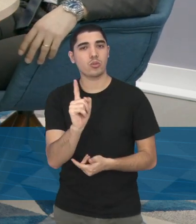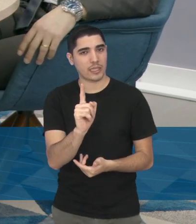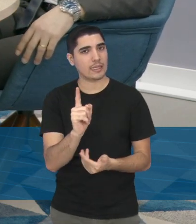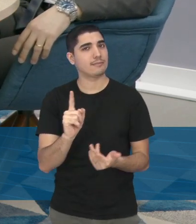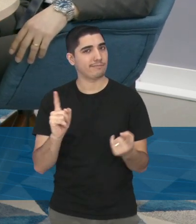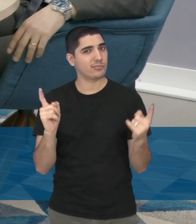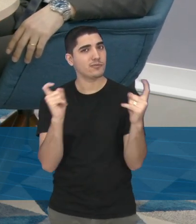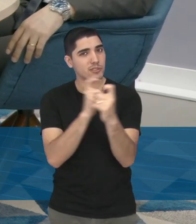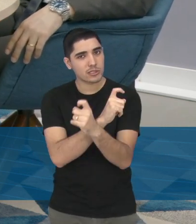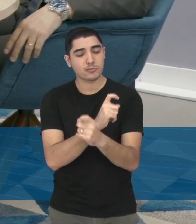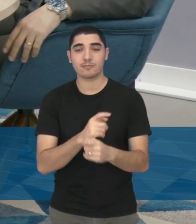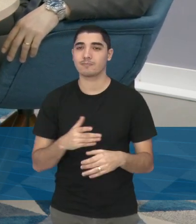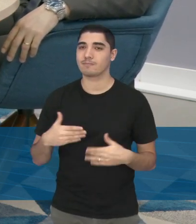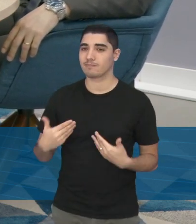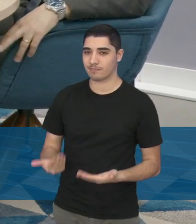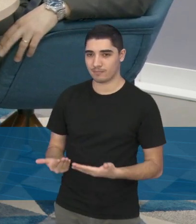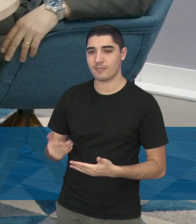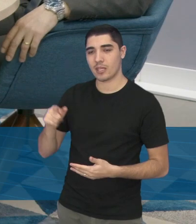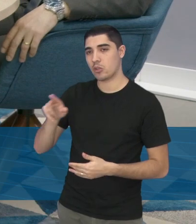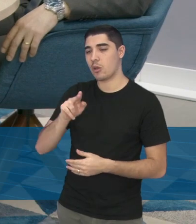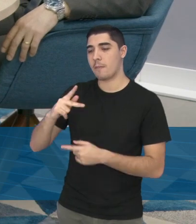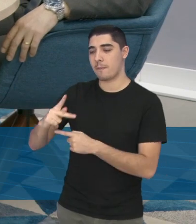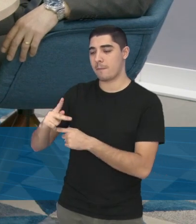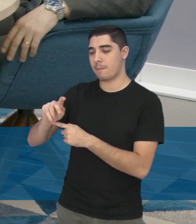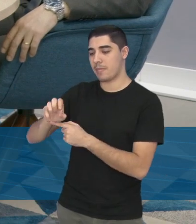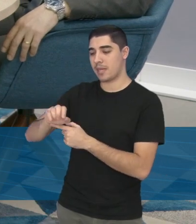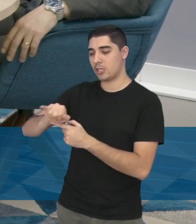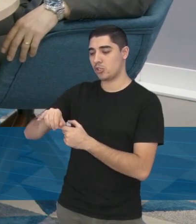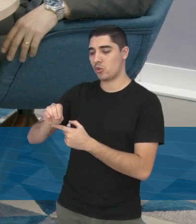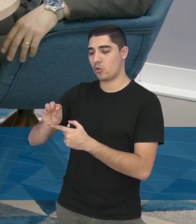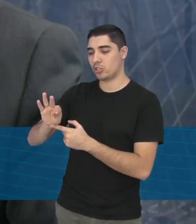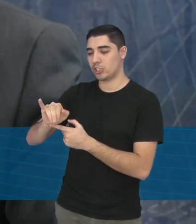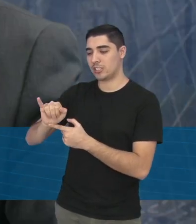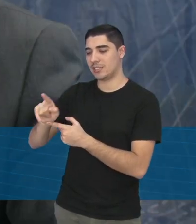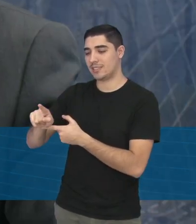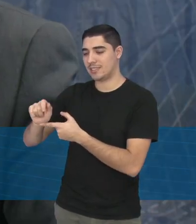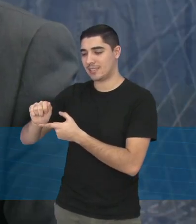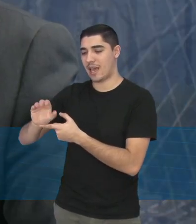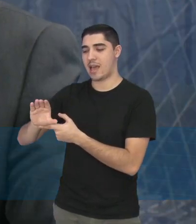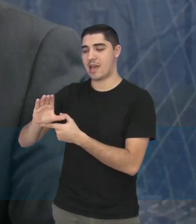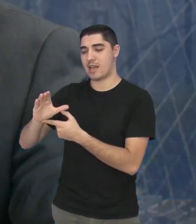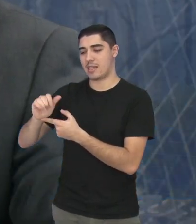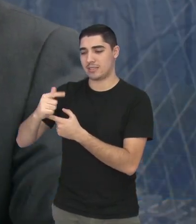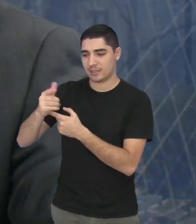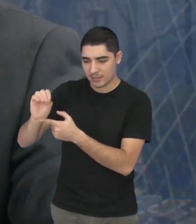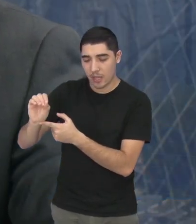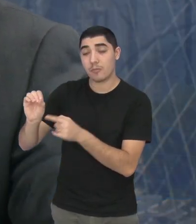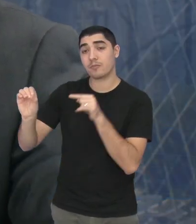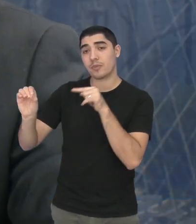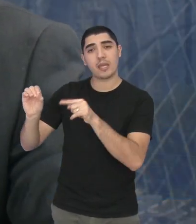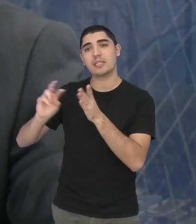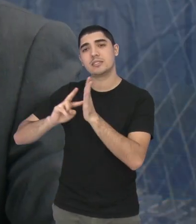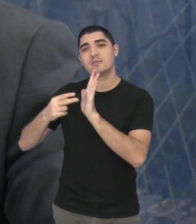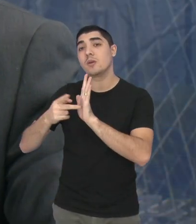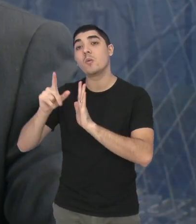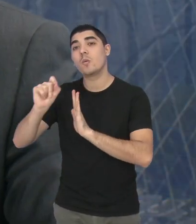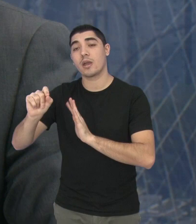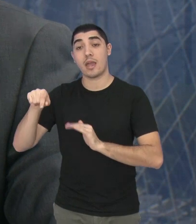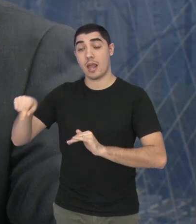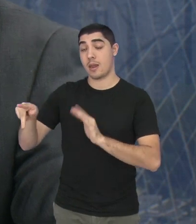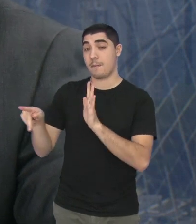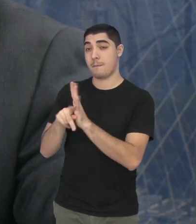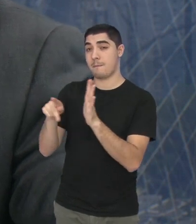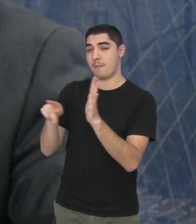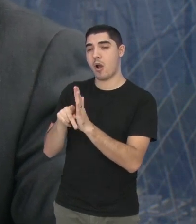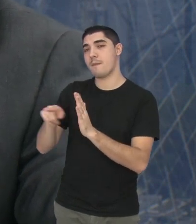O que nós chamamos de pejotização na rotina trabalhista é basicamente a fraude de